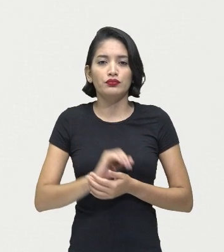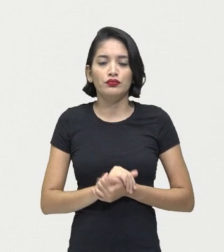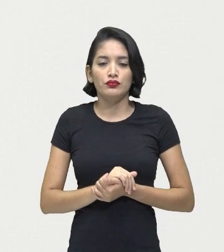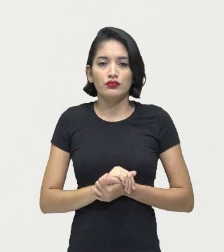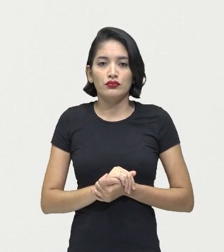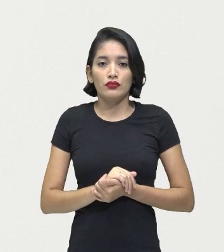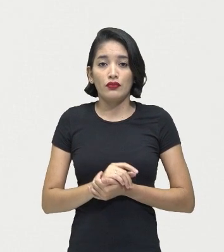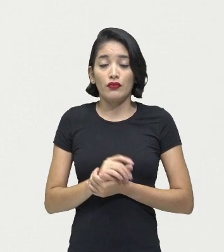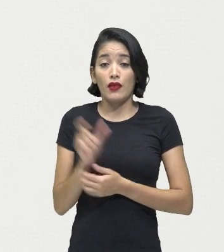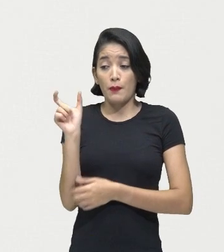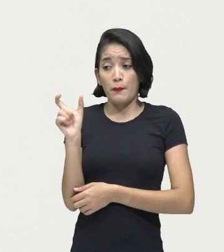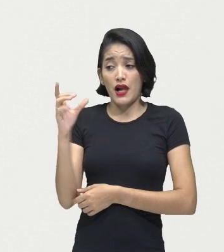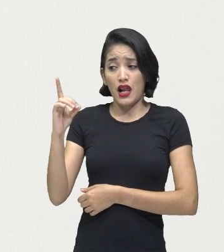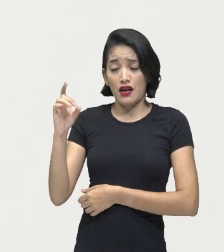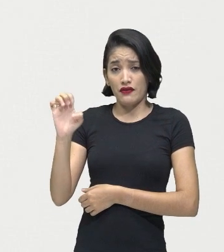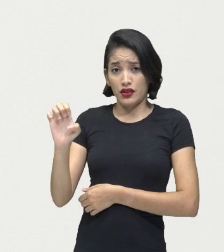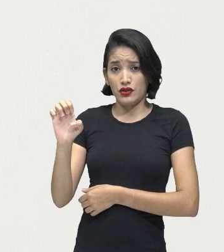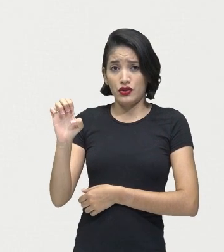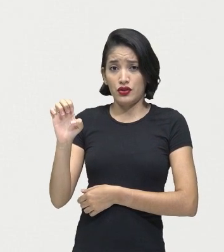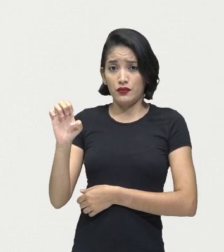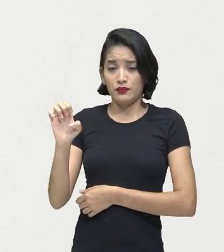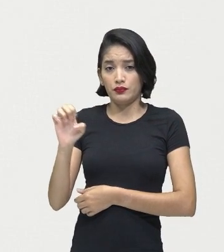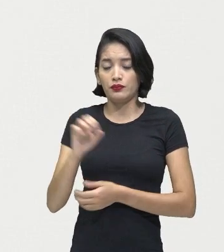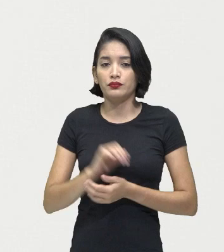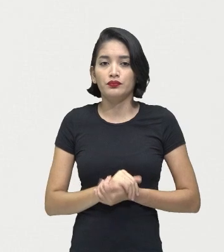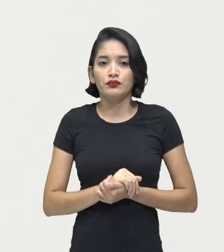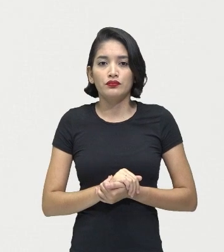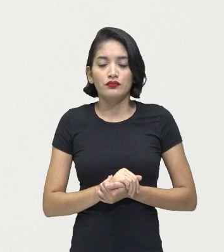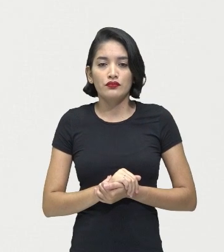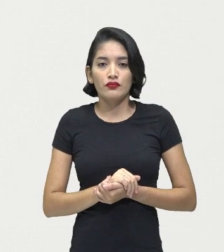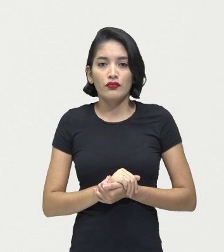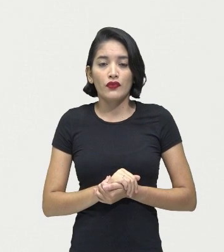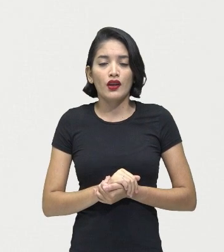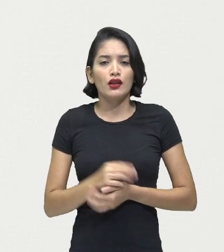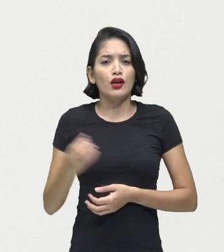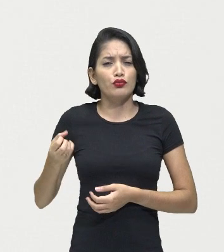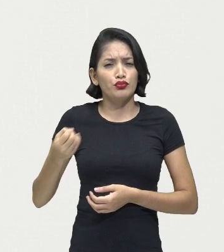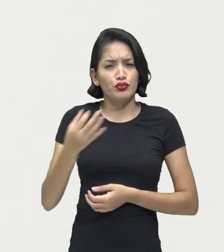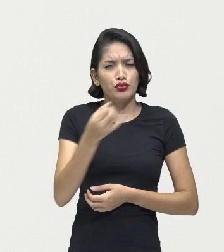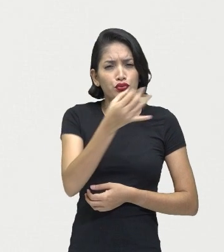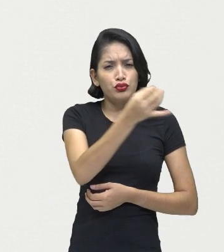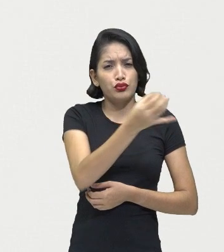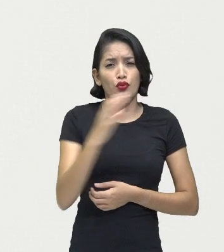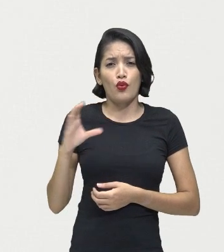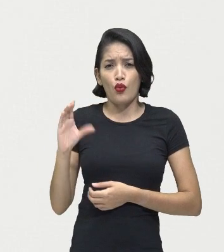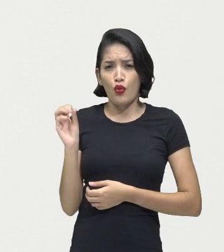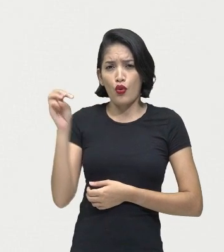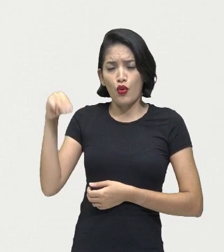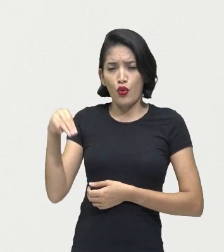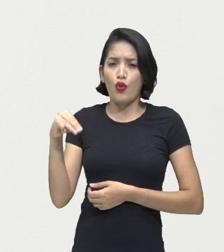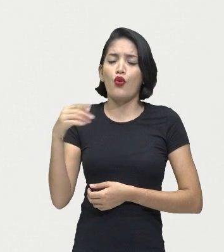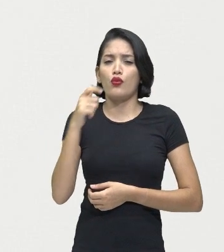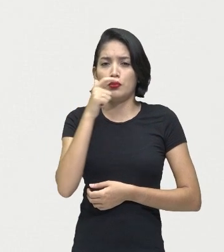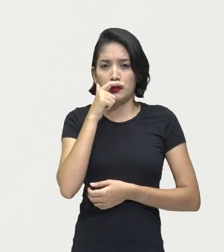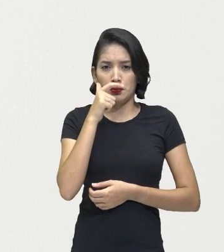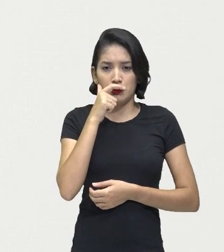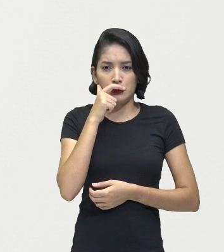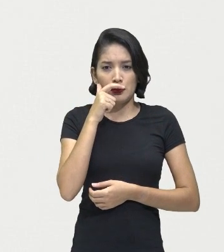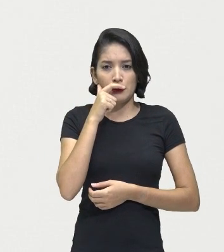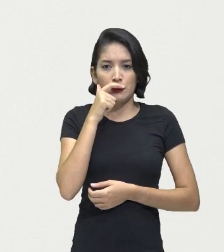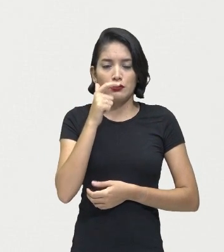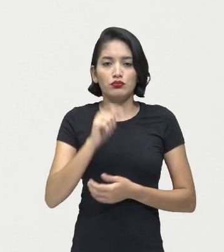A palavra de aqui, ó, de companhia viajará com os pais, observe aí, ó, os pais, a companhia dos